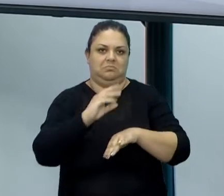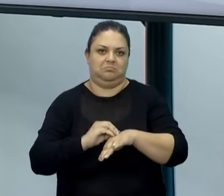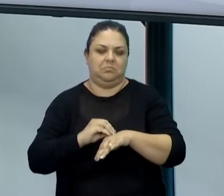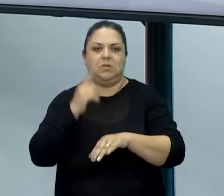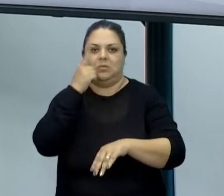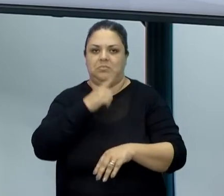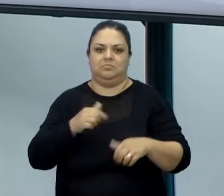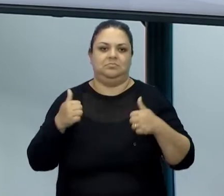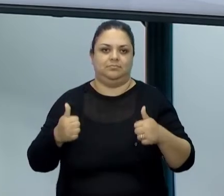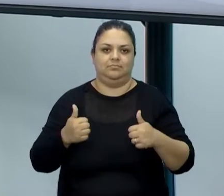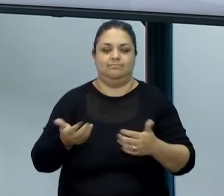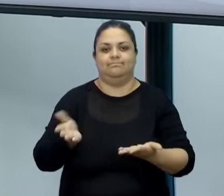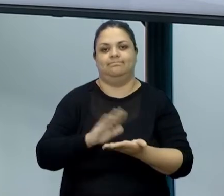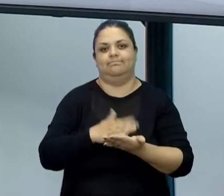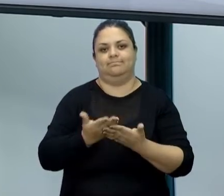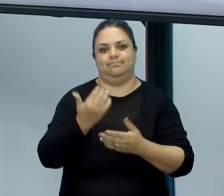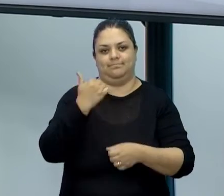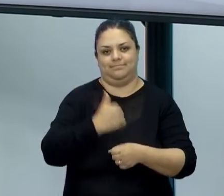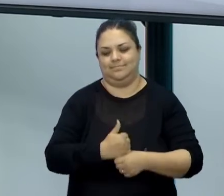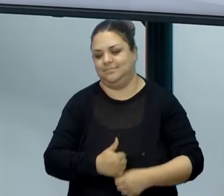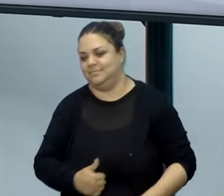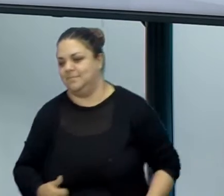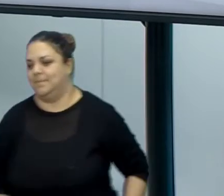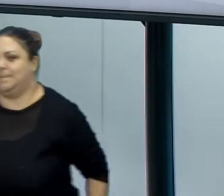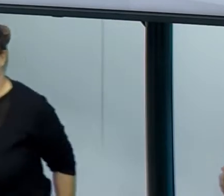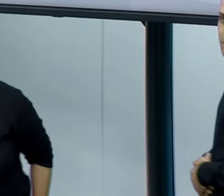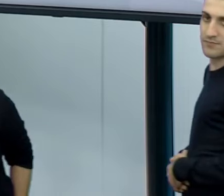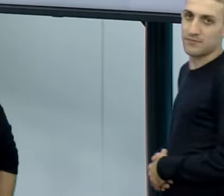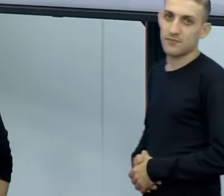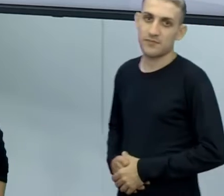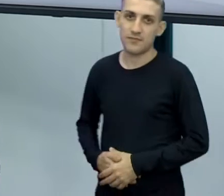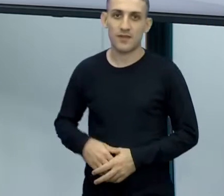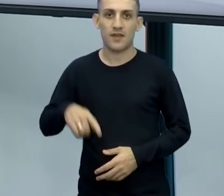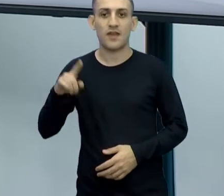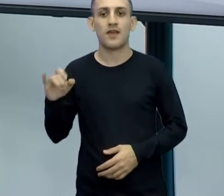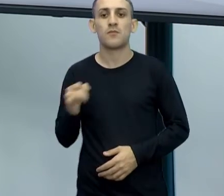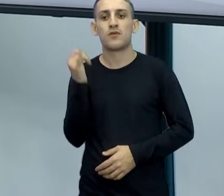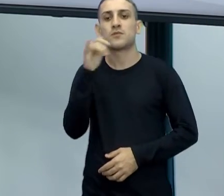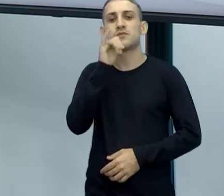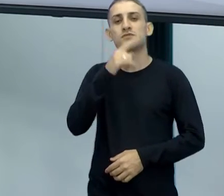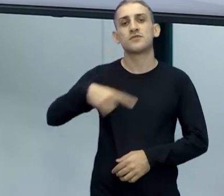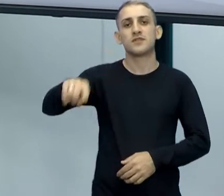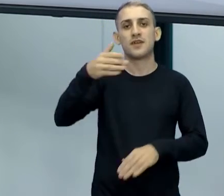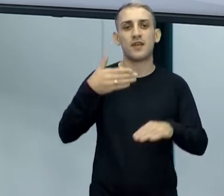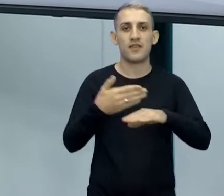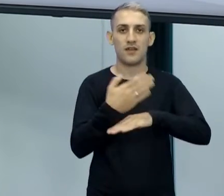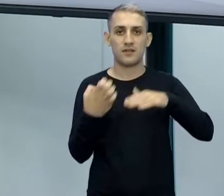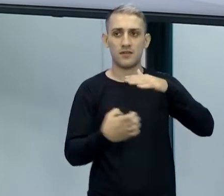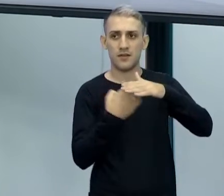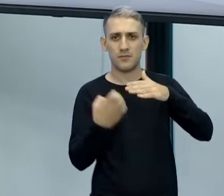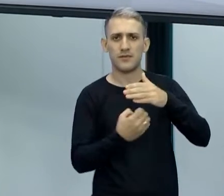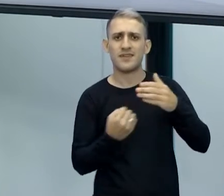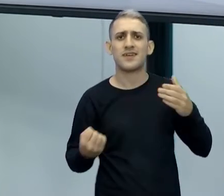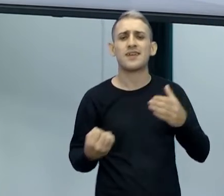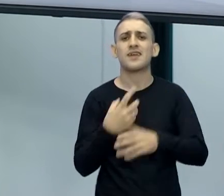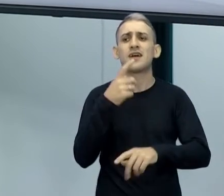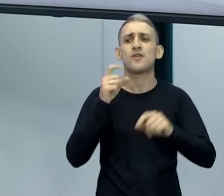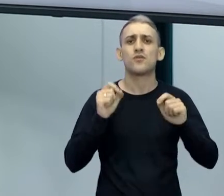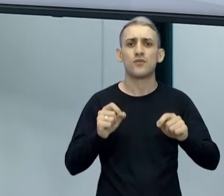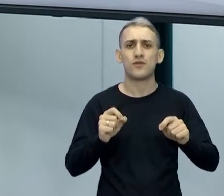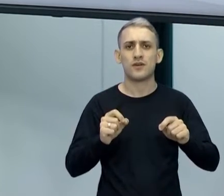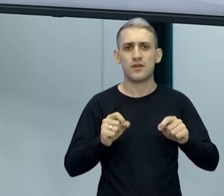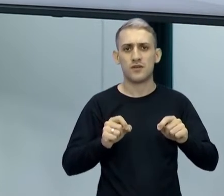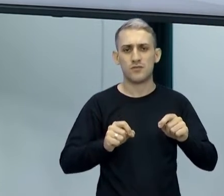mais tempo dentro da empresa. Tá? Então o fluxograma é uma coisa importante. Se você entrar numa empresa e você criar aí uma ação para